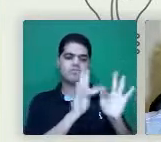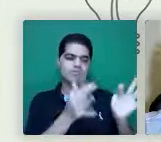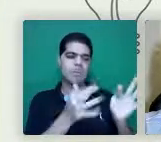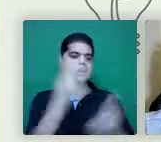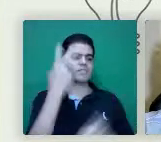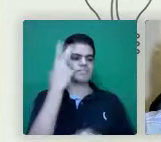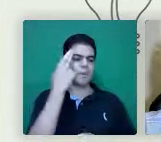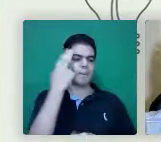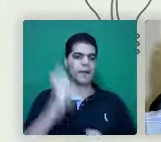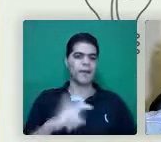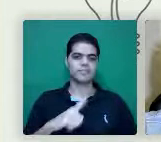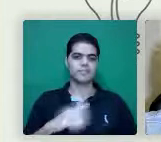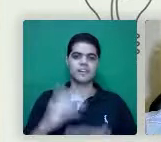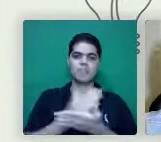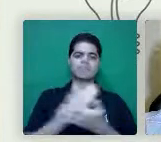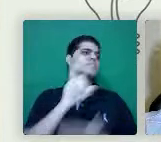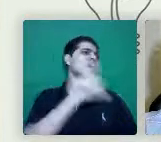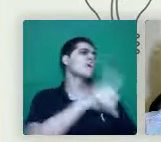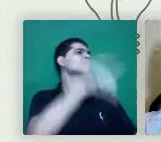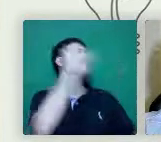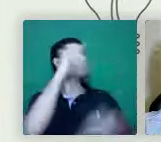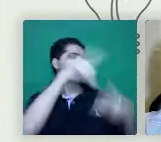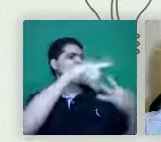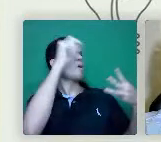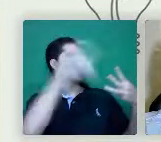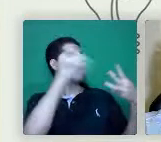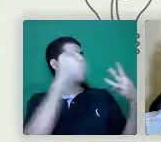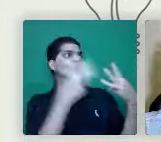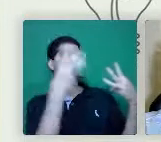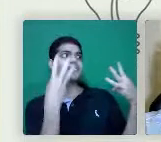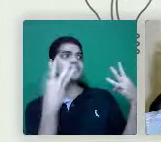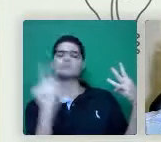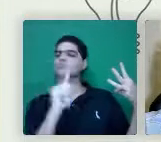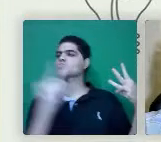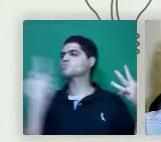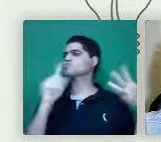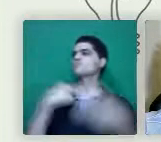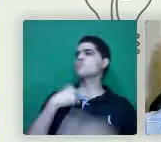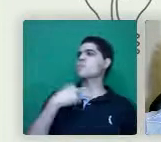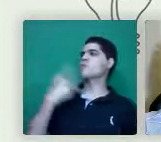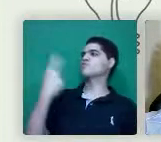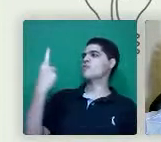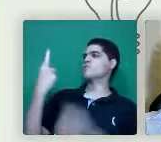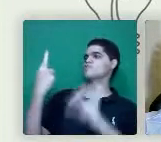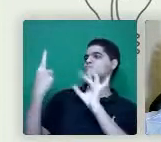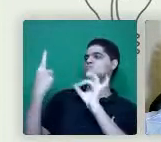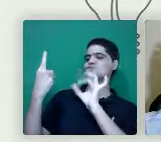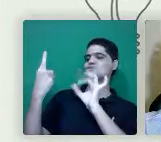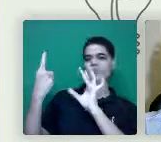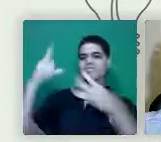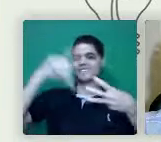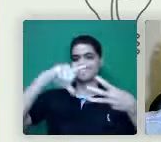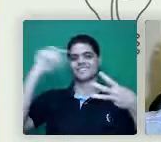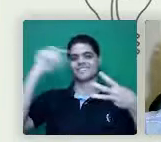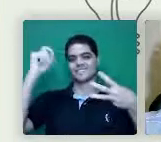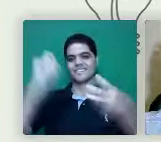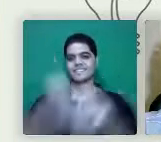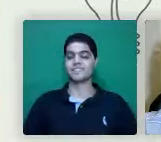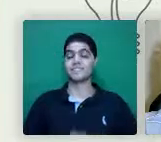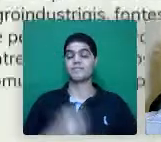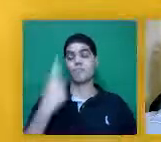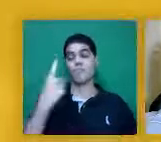eu posso fazer a solução para três desafios? Não, não pode, é só um, é pouco tempo. E você vai poder escolher apenas um desafio